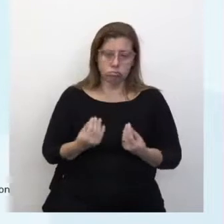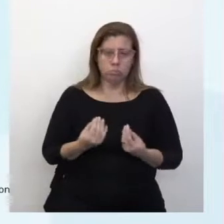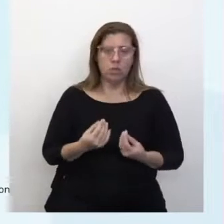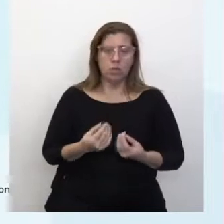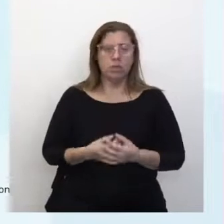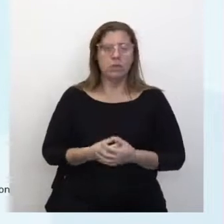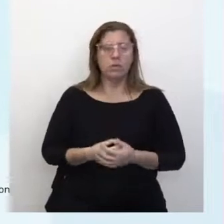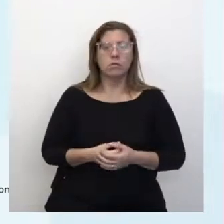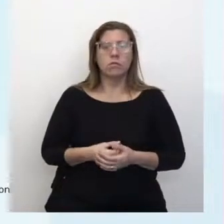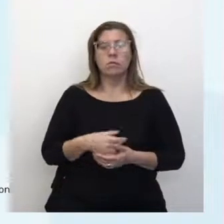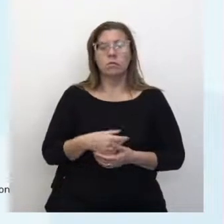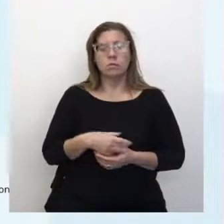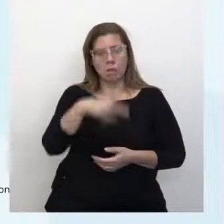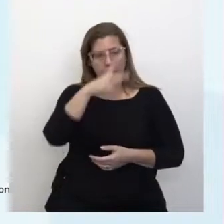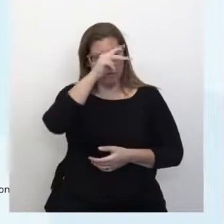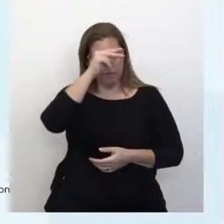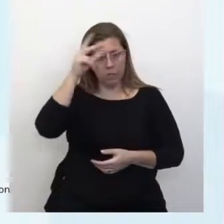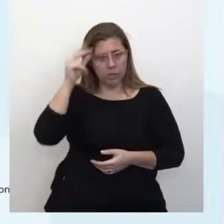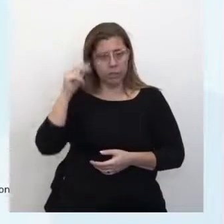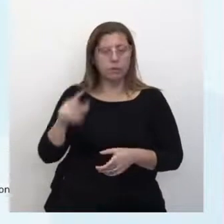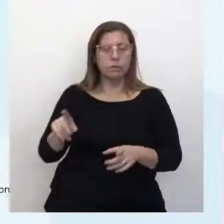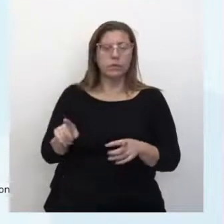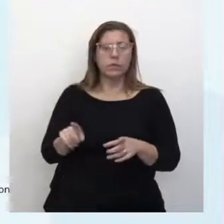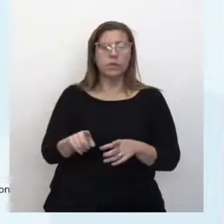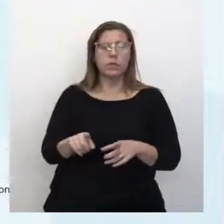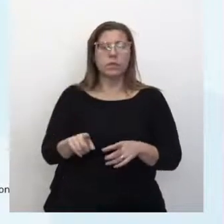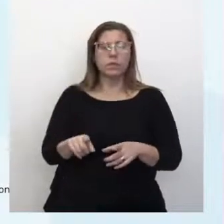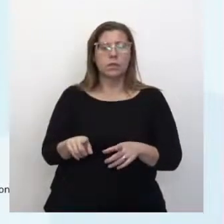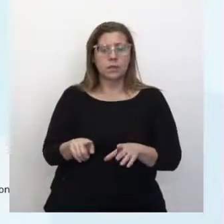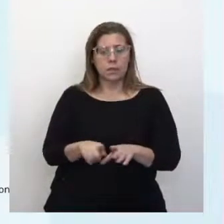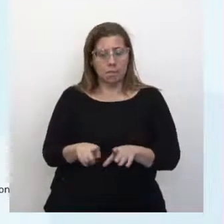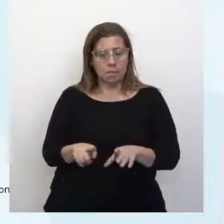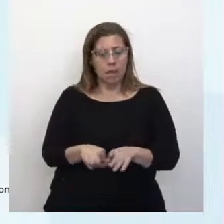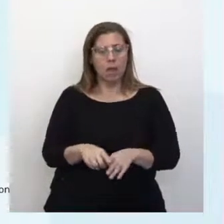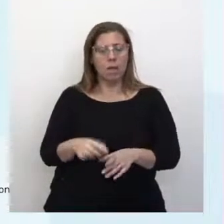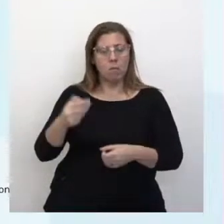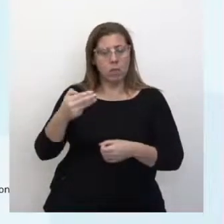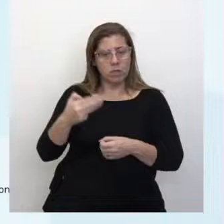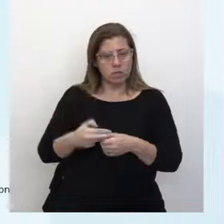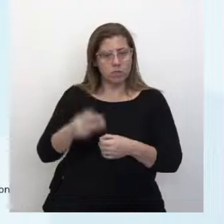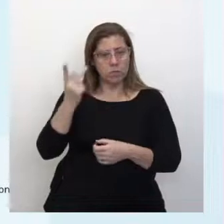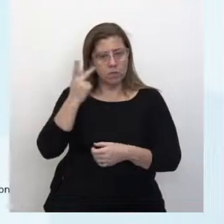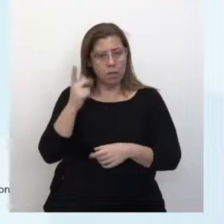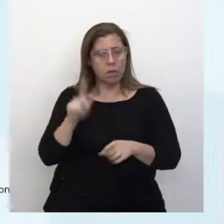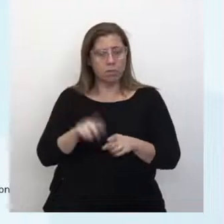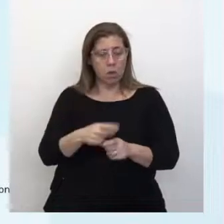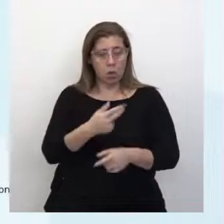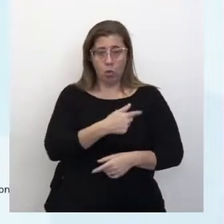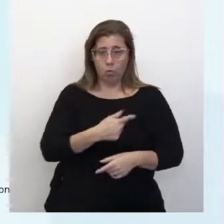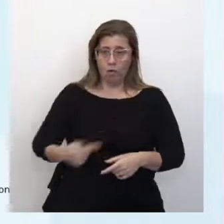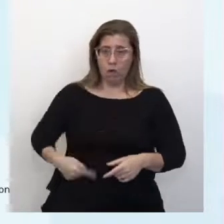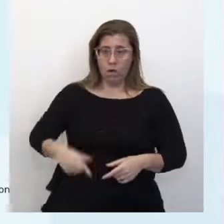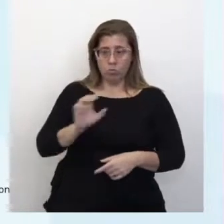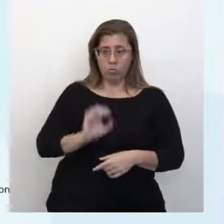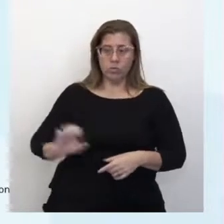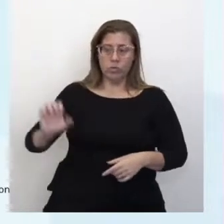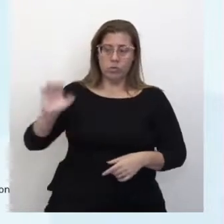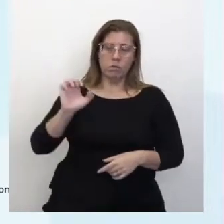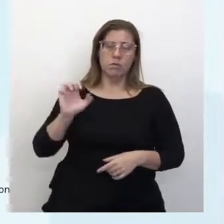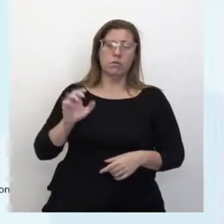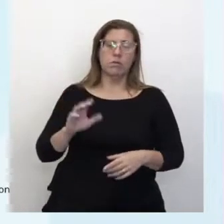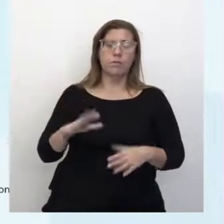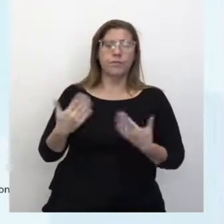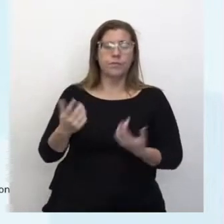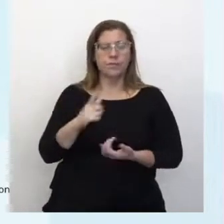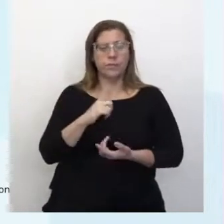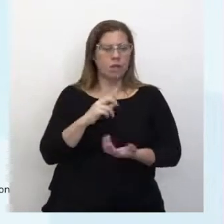mantidos pela prefeitura, quanto, né, pela prefeitura do município de São Paulo, quanto pelo governo do estado. Então,